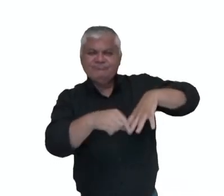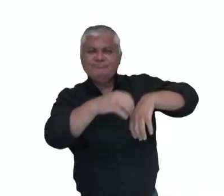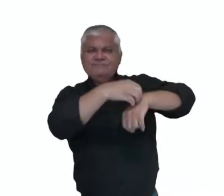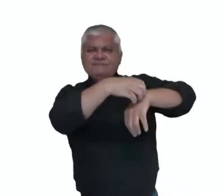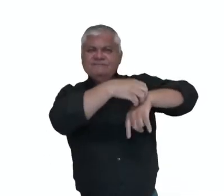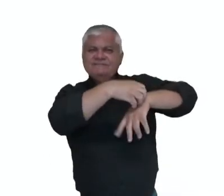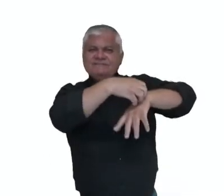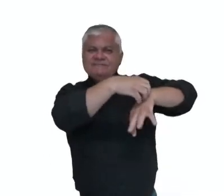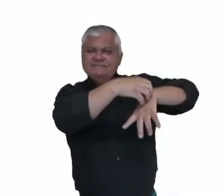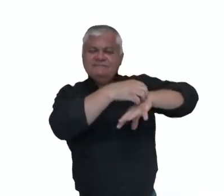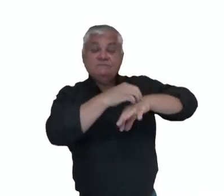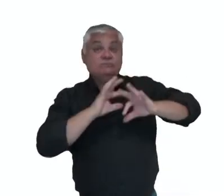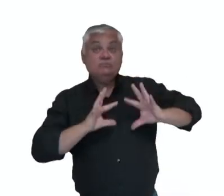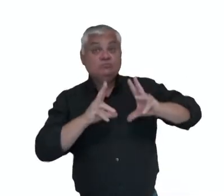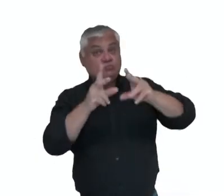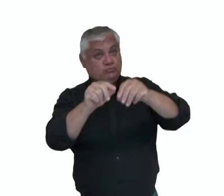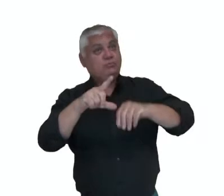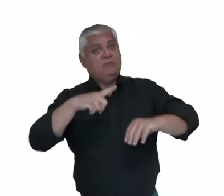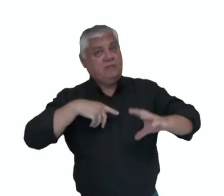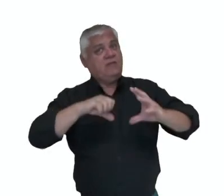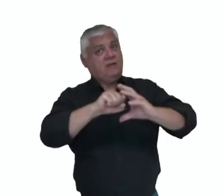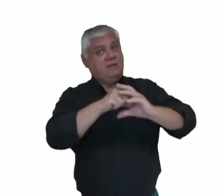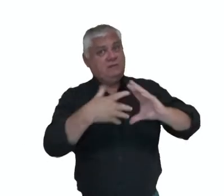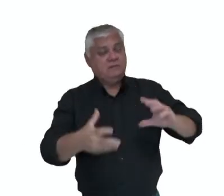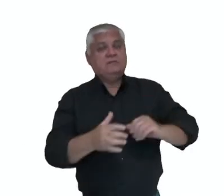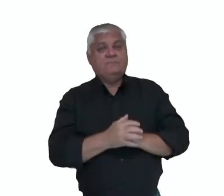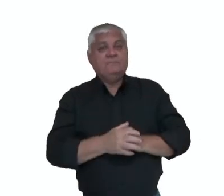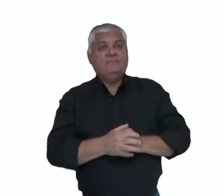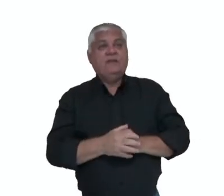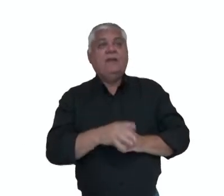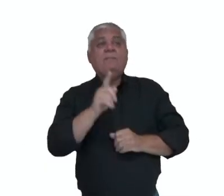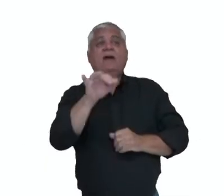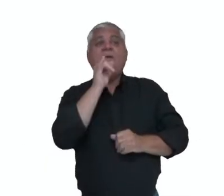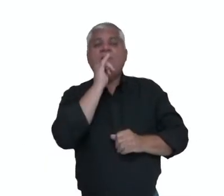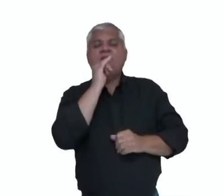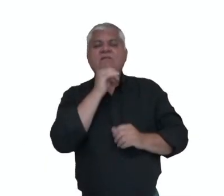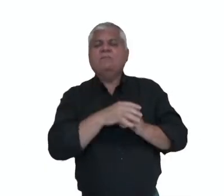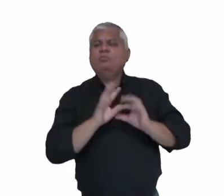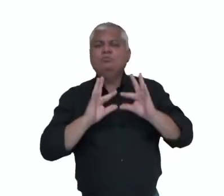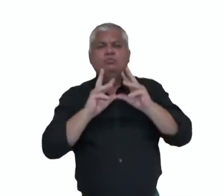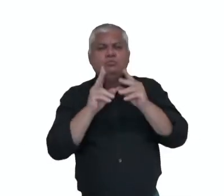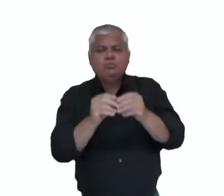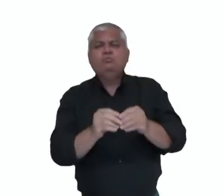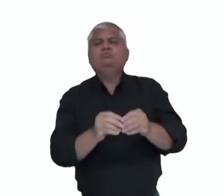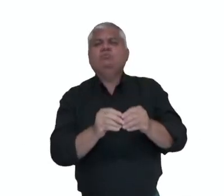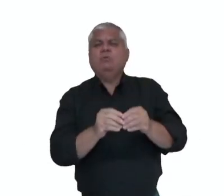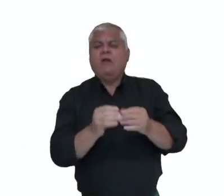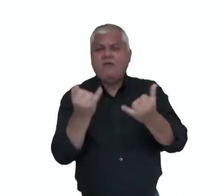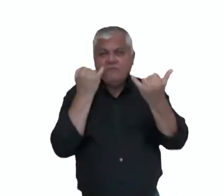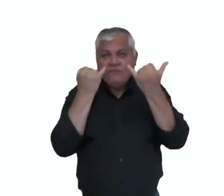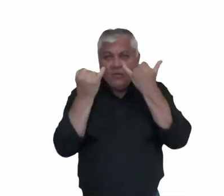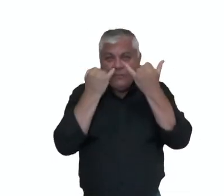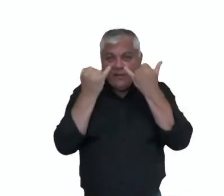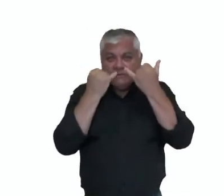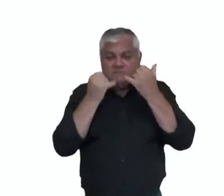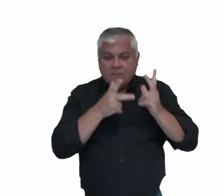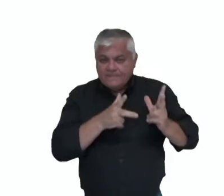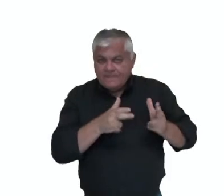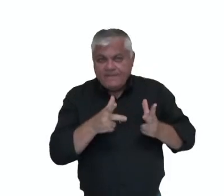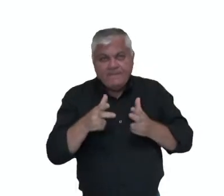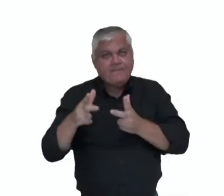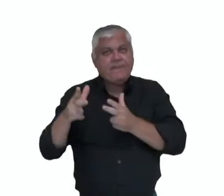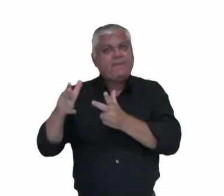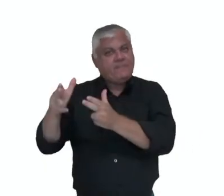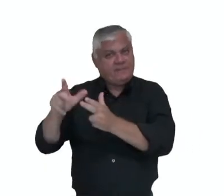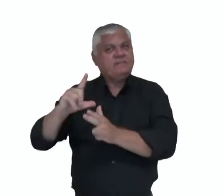são todos eles que têm, né? Lembrando da árvore filogenética, todas as informações que estão aqui no início, todos eles vão